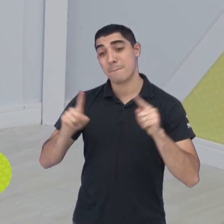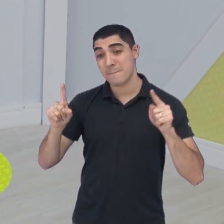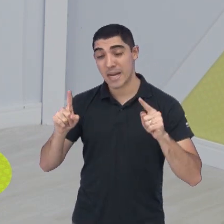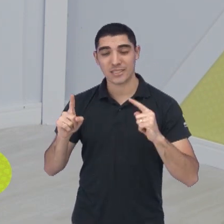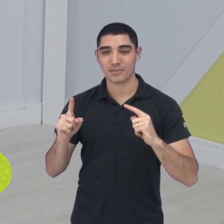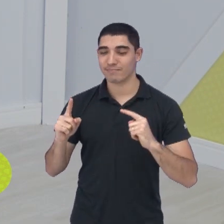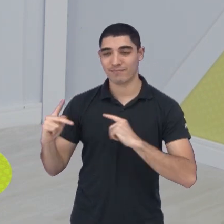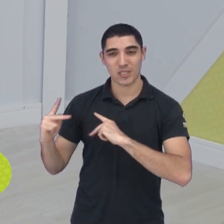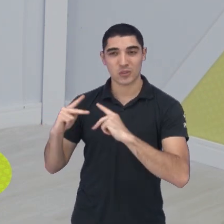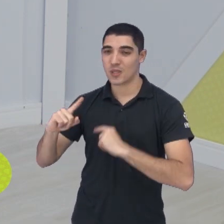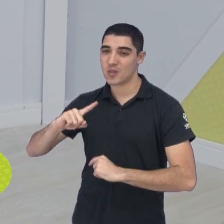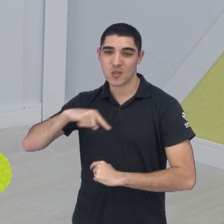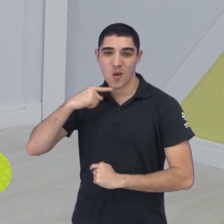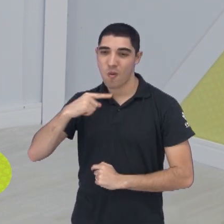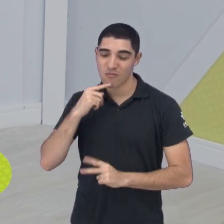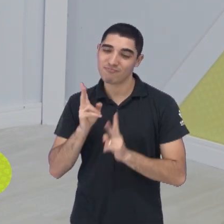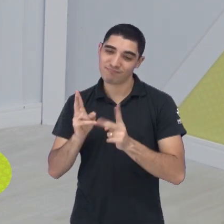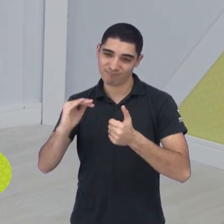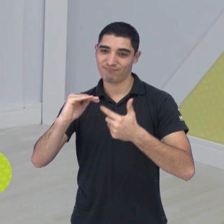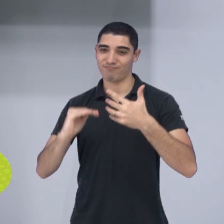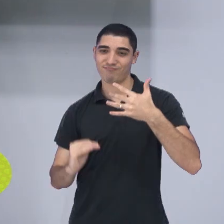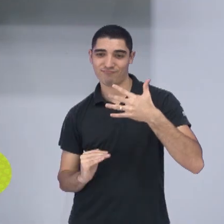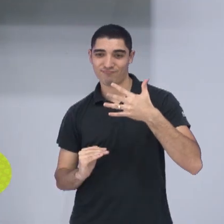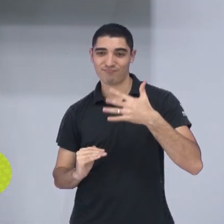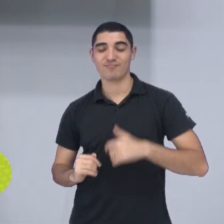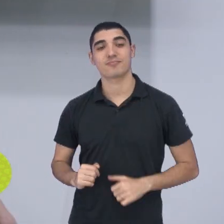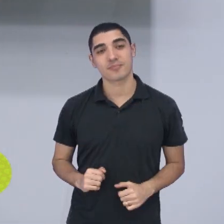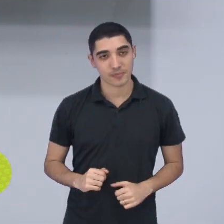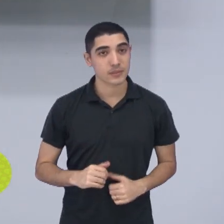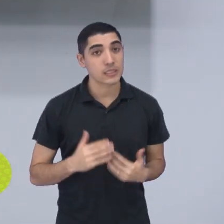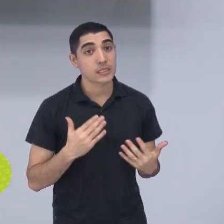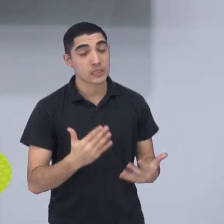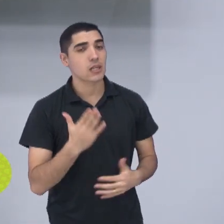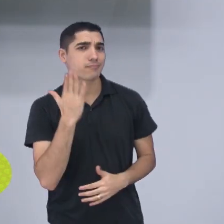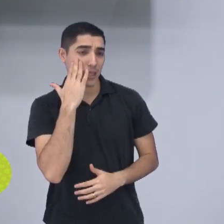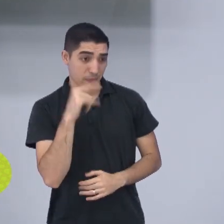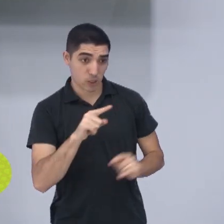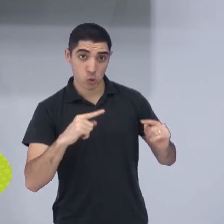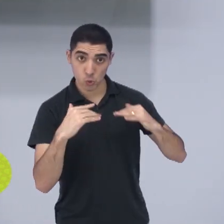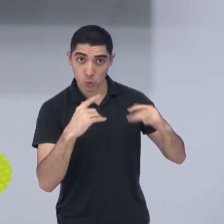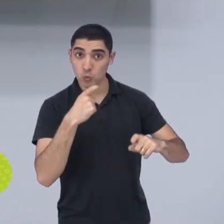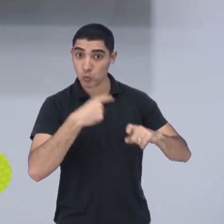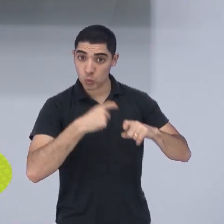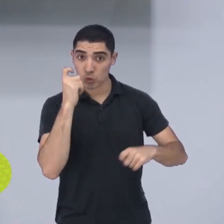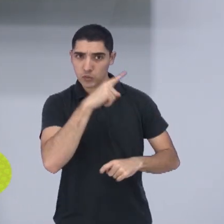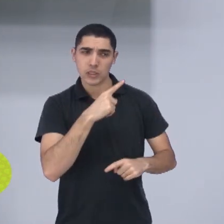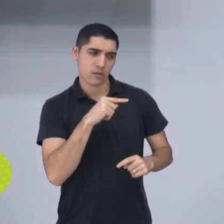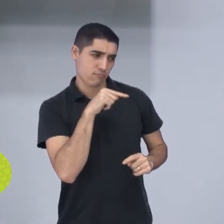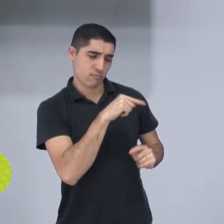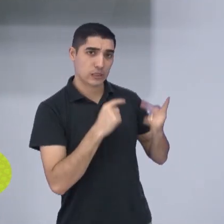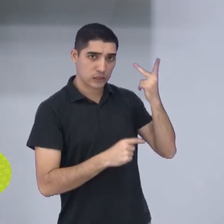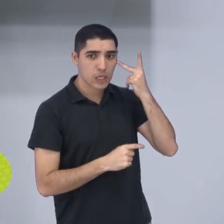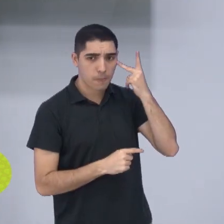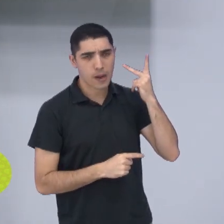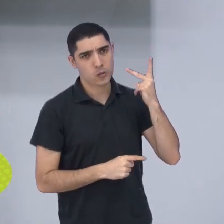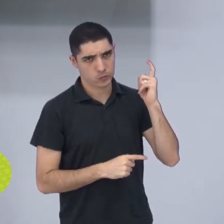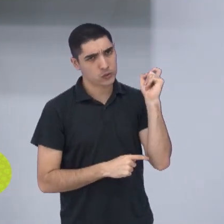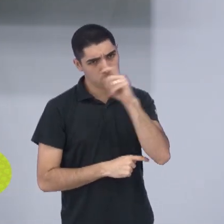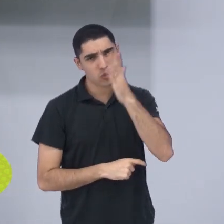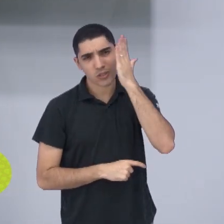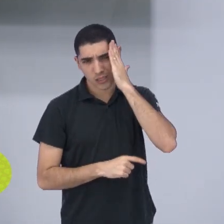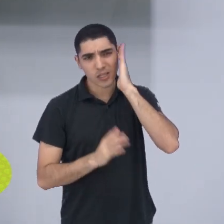veio. O São José fica na parte de baixo da tabela, Brunão. É um jogo que a gente sabia que ia ser complicado, não só pelo adversário, né, que é um adversário difícil,